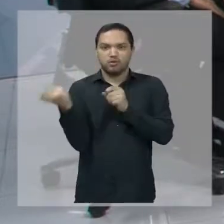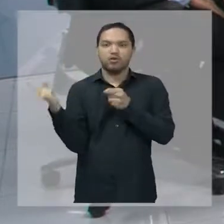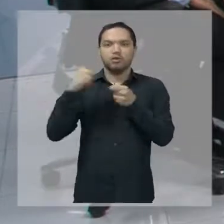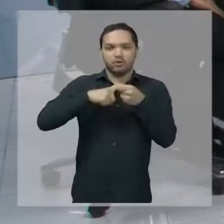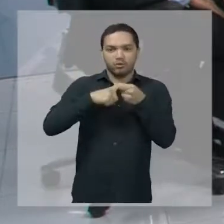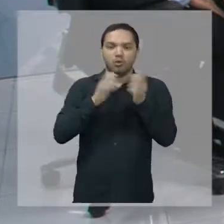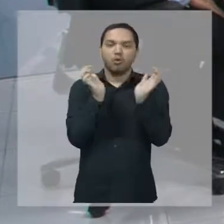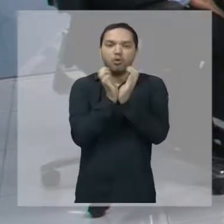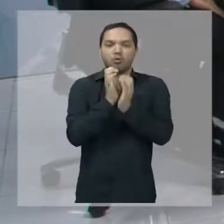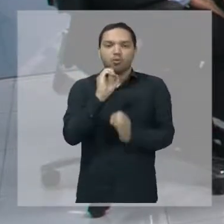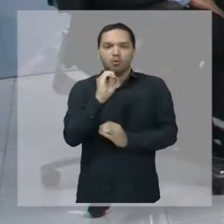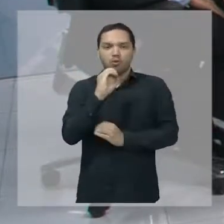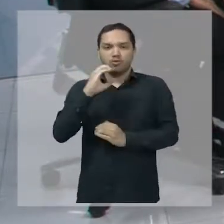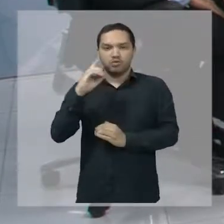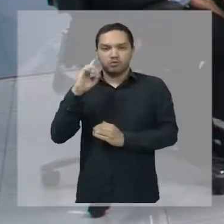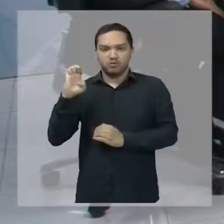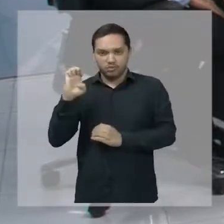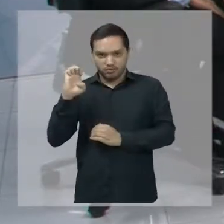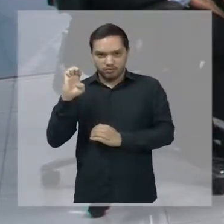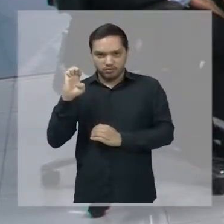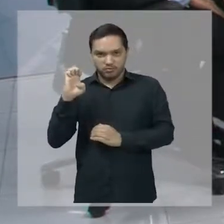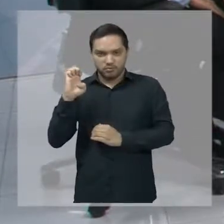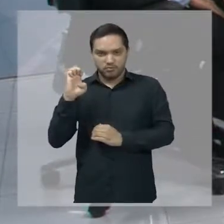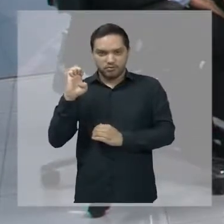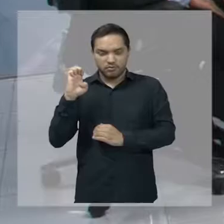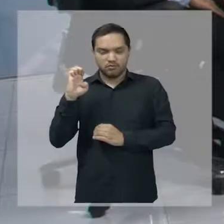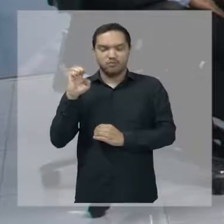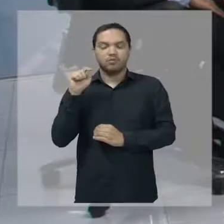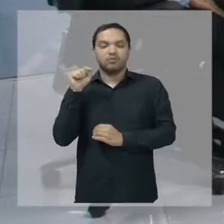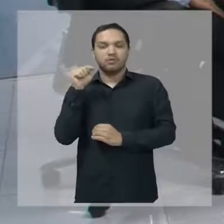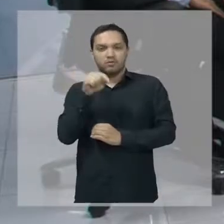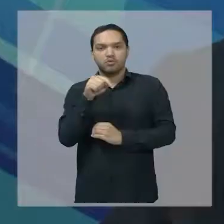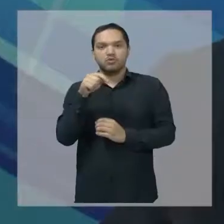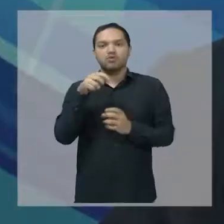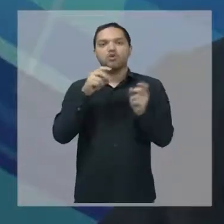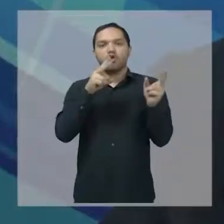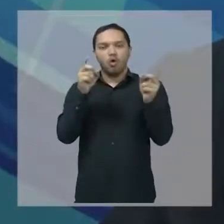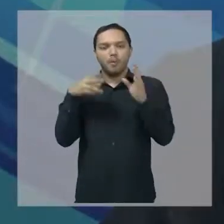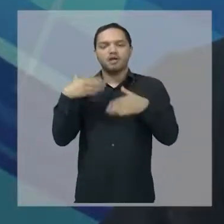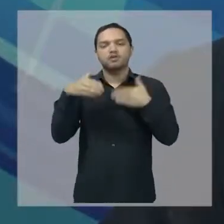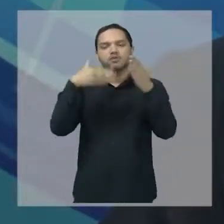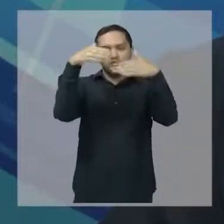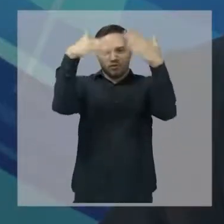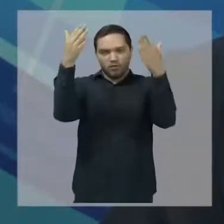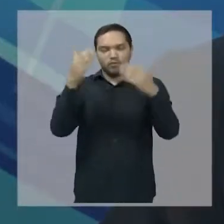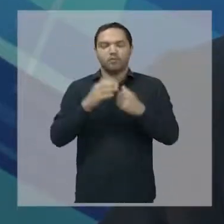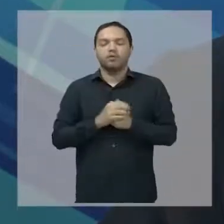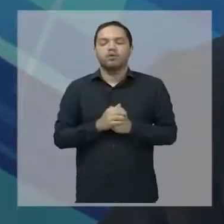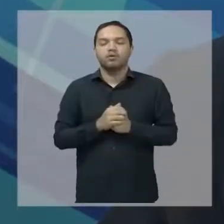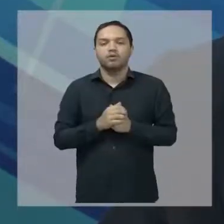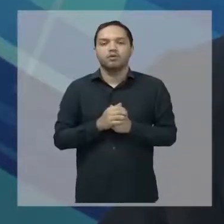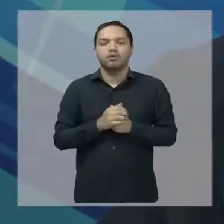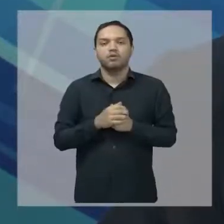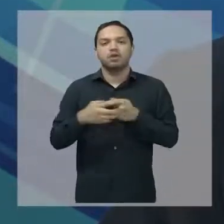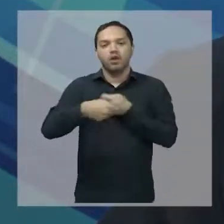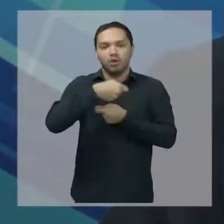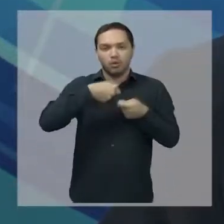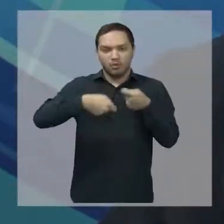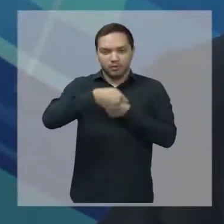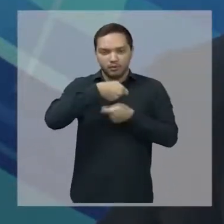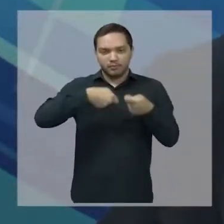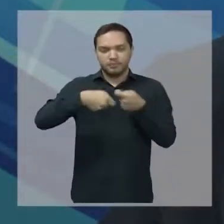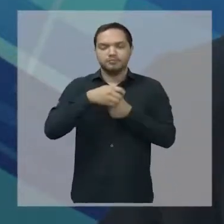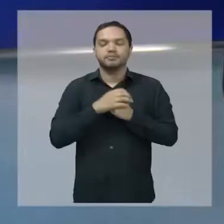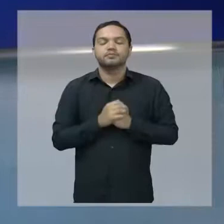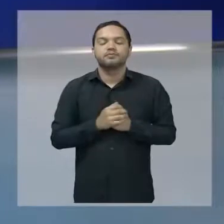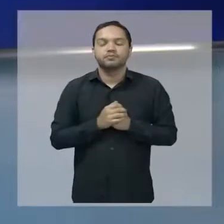para integrar a OCDE, a Organização do Comércio para Desenvolvimento da